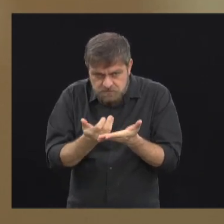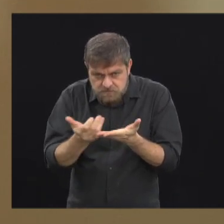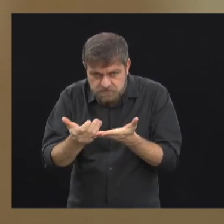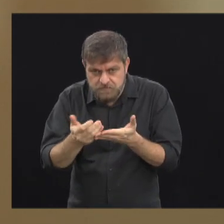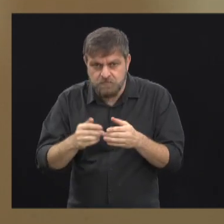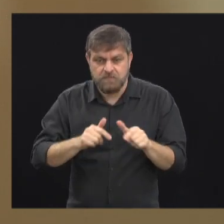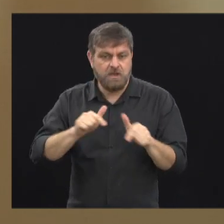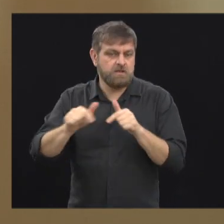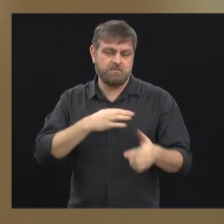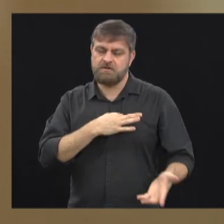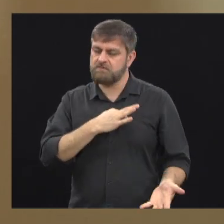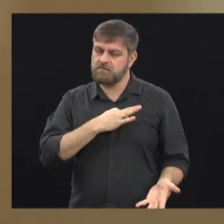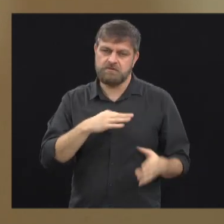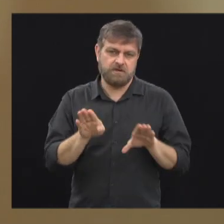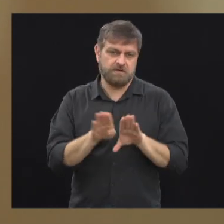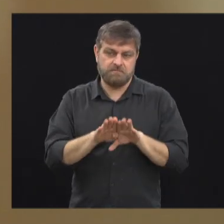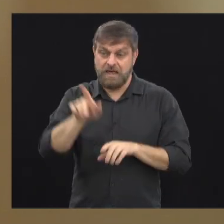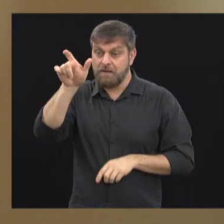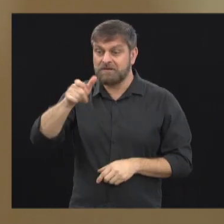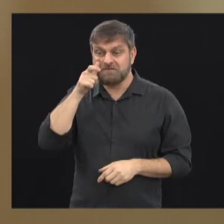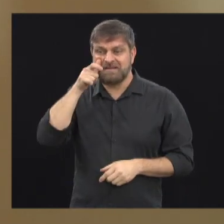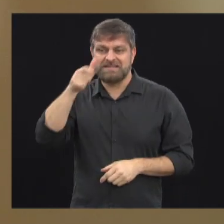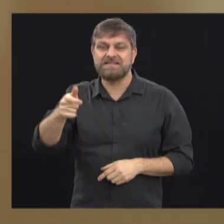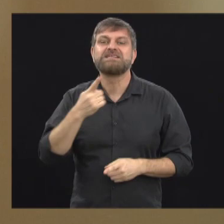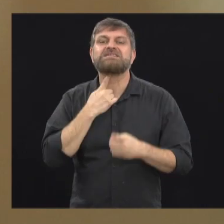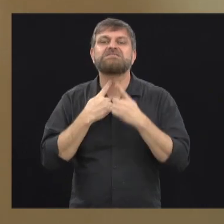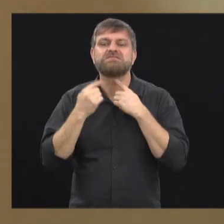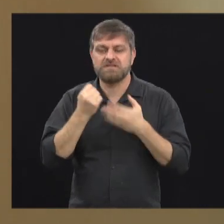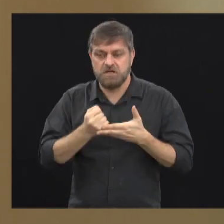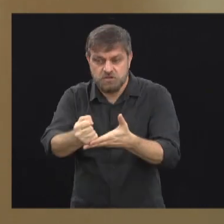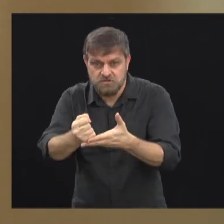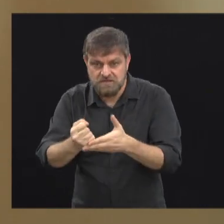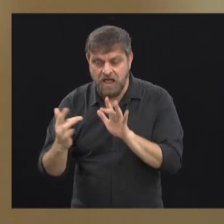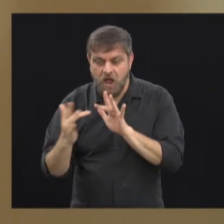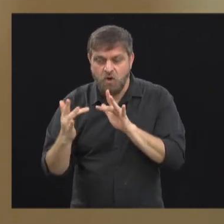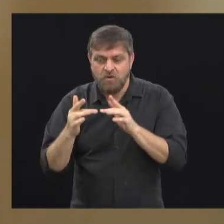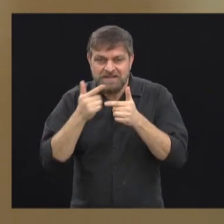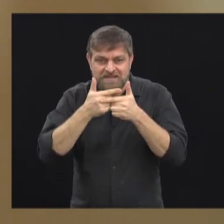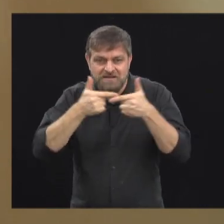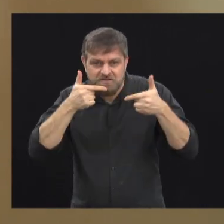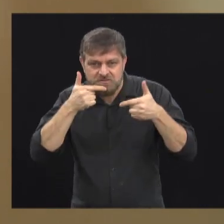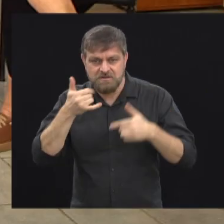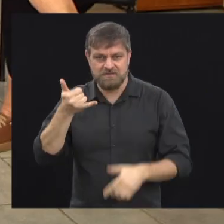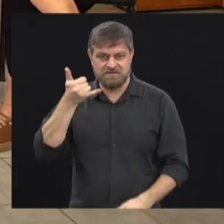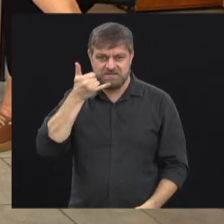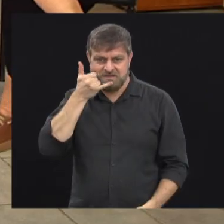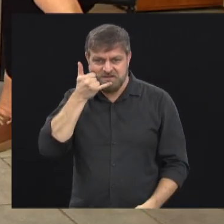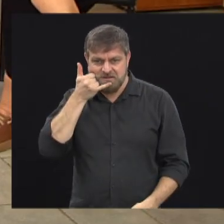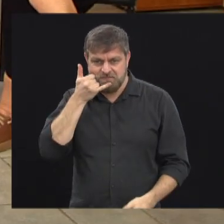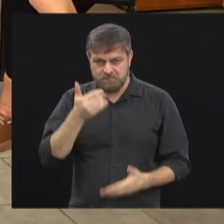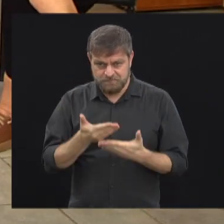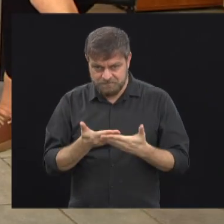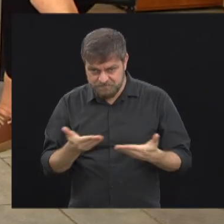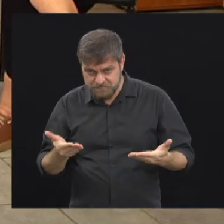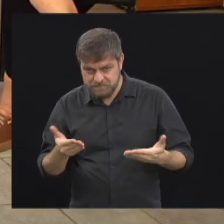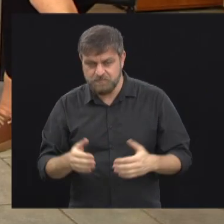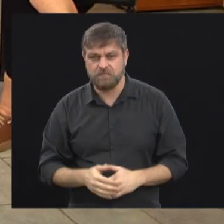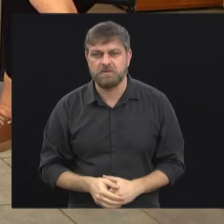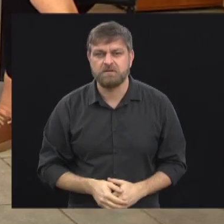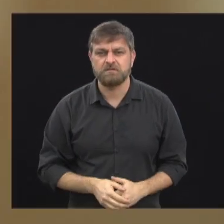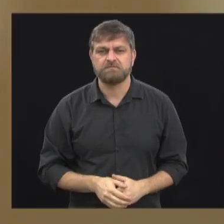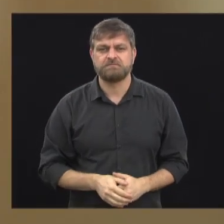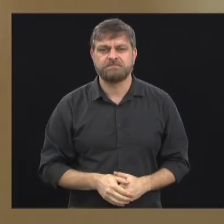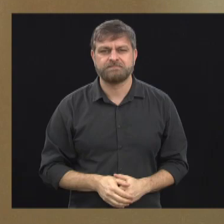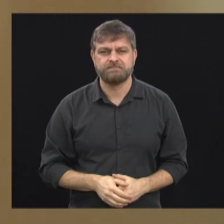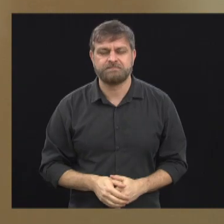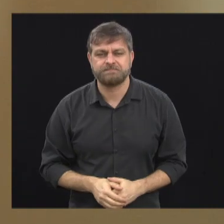voluntariamente. Então, quem tem interesse é entrar em contato com a Sorri pelo telefone que a Olímpia colocou lá no outro